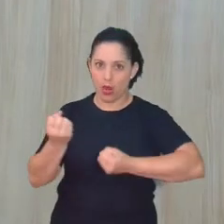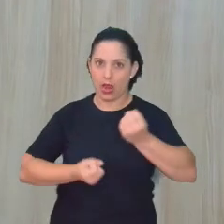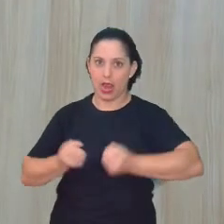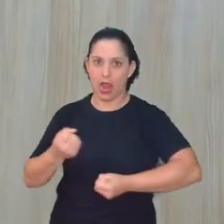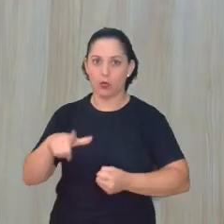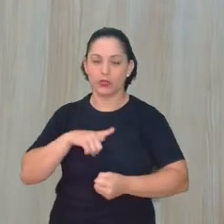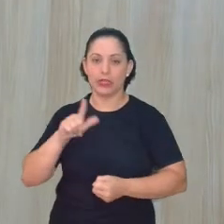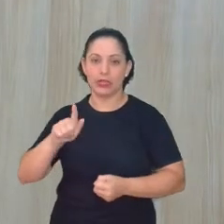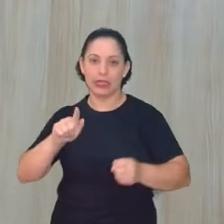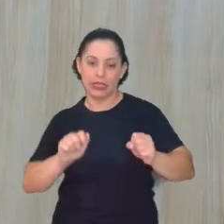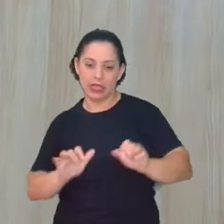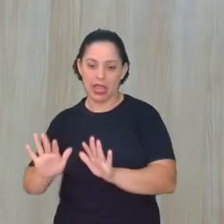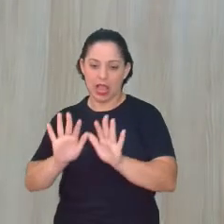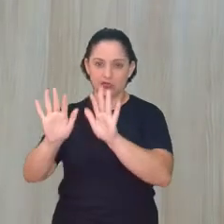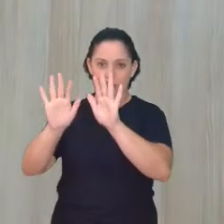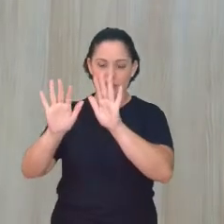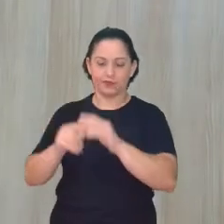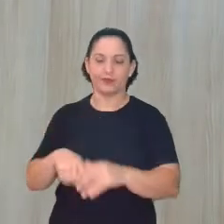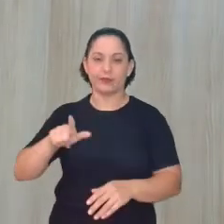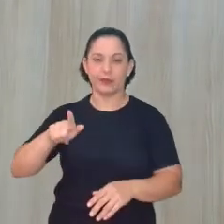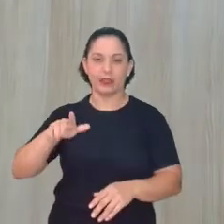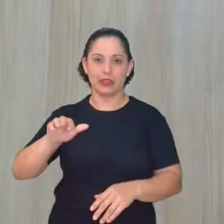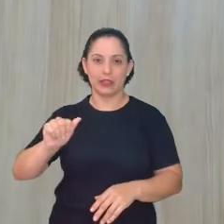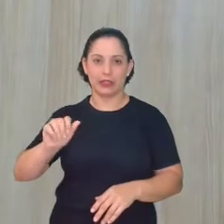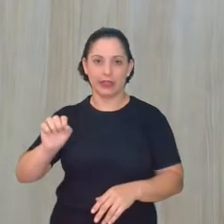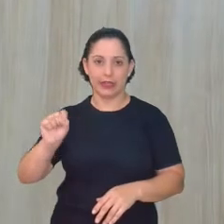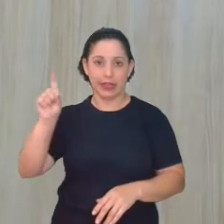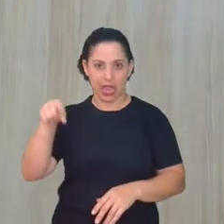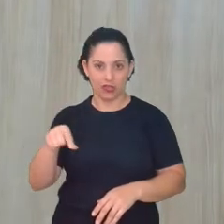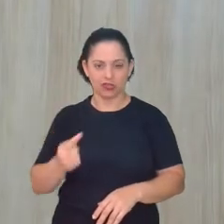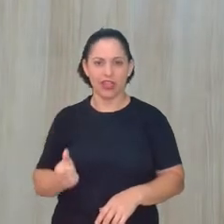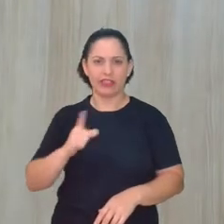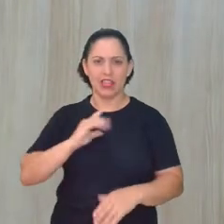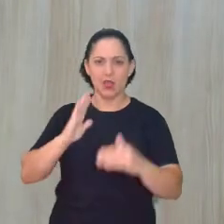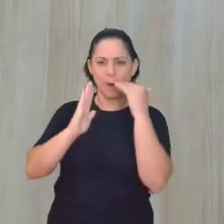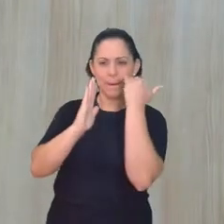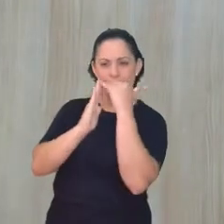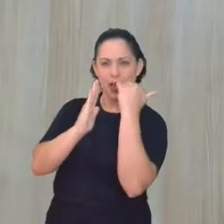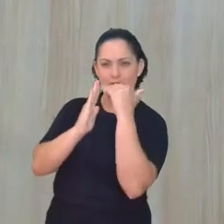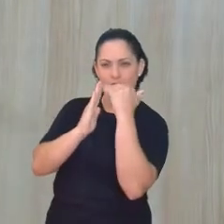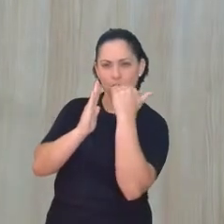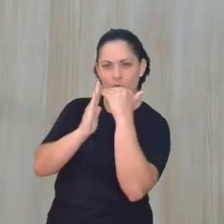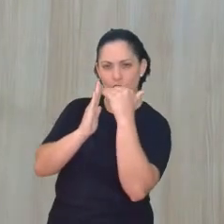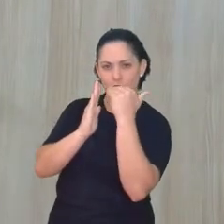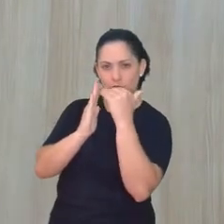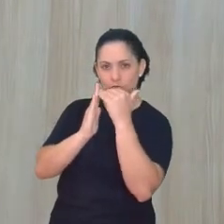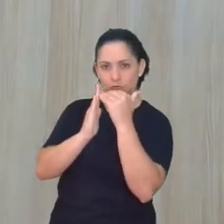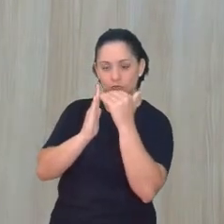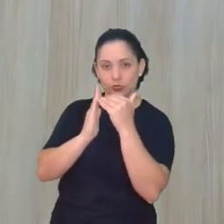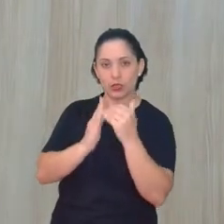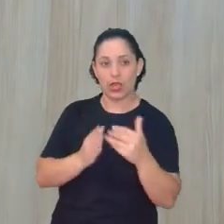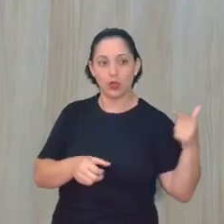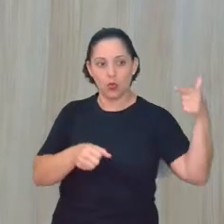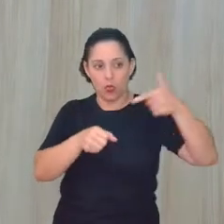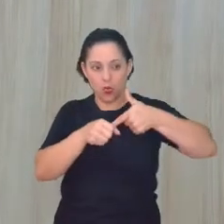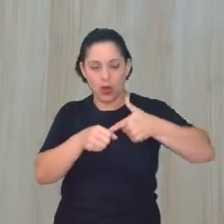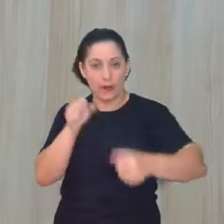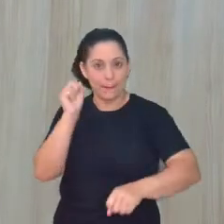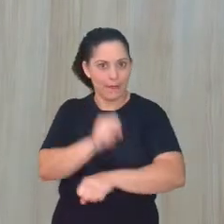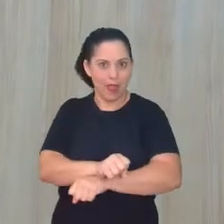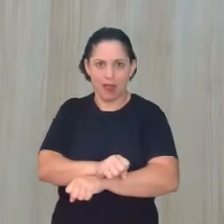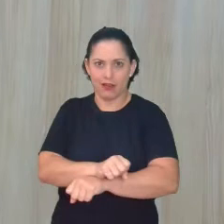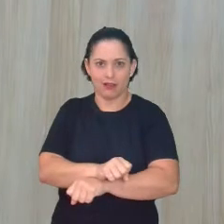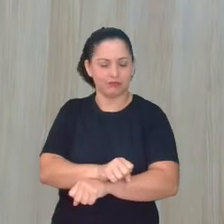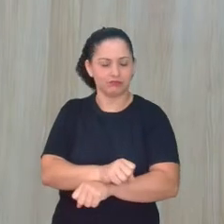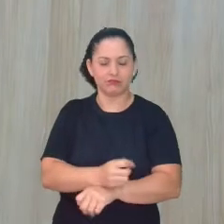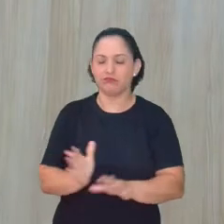Então, quando você tem um carro a gás, o marcador do combustível, ele para de funcionar. Eita. Por conta do sistema elétrico e tal,